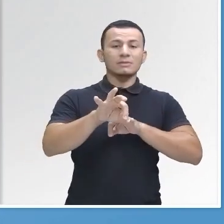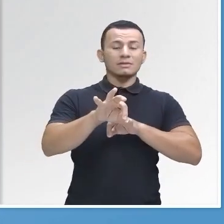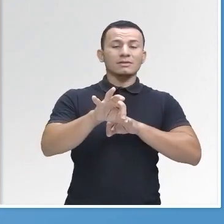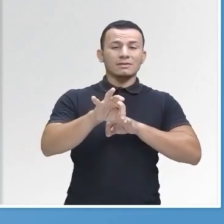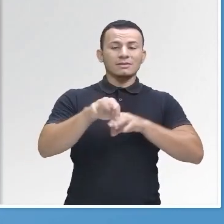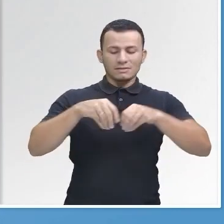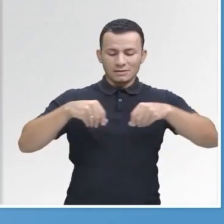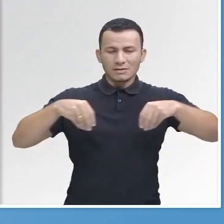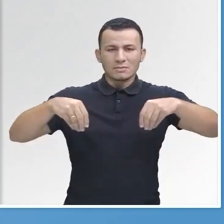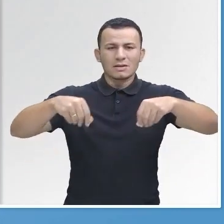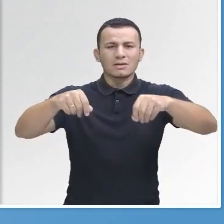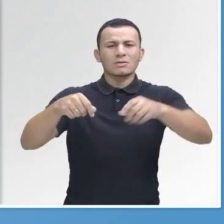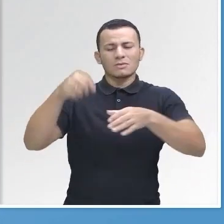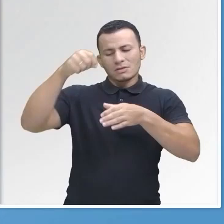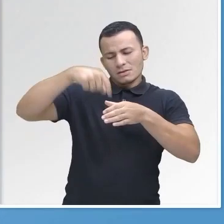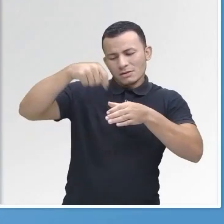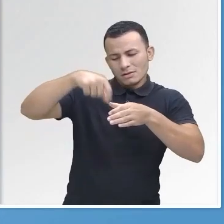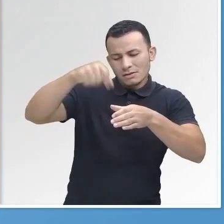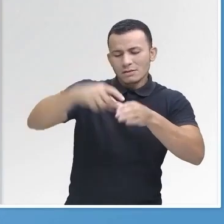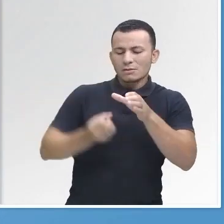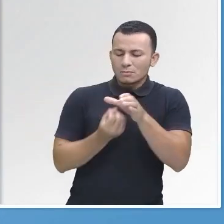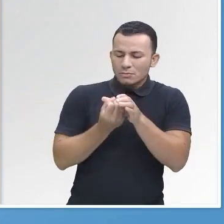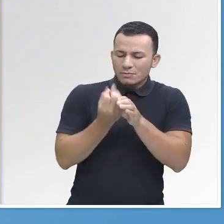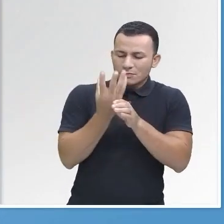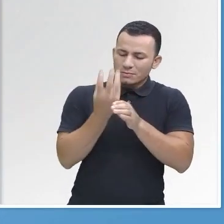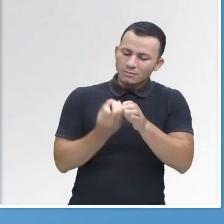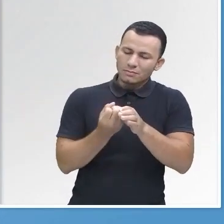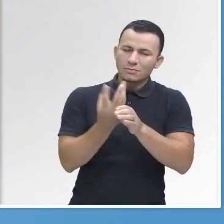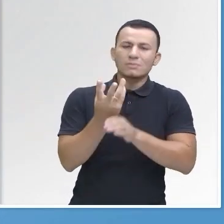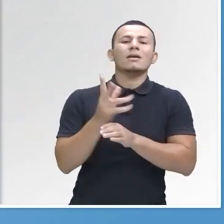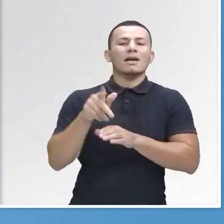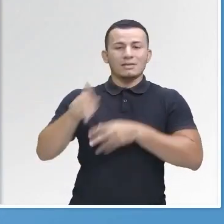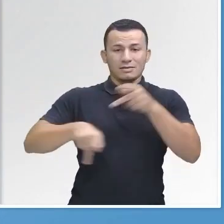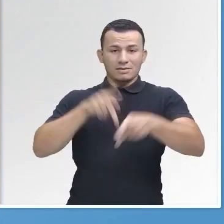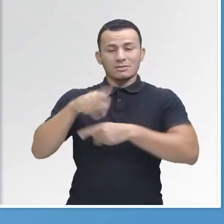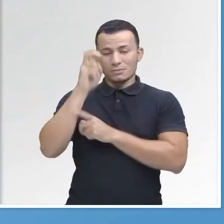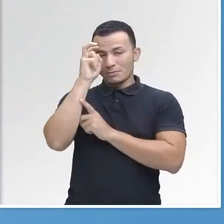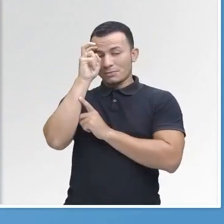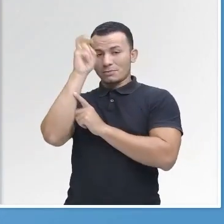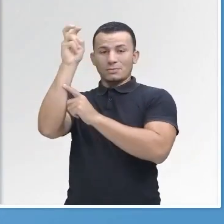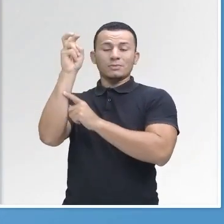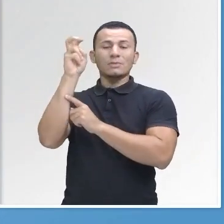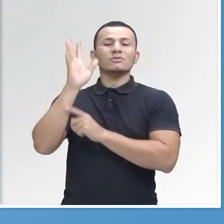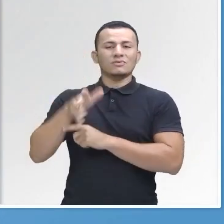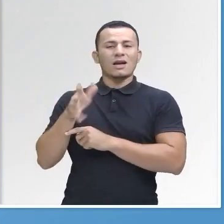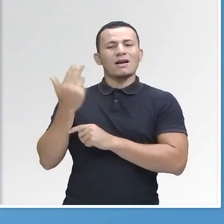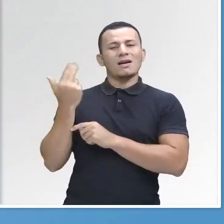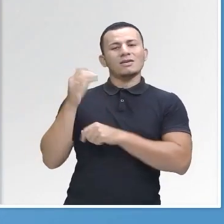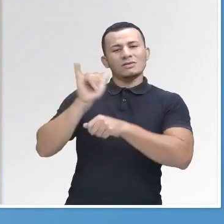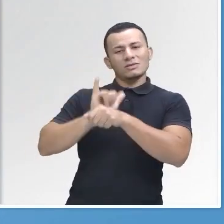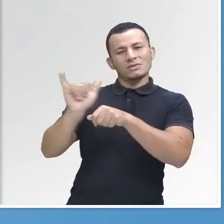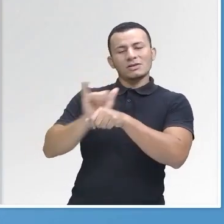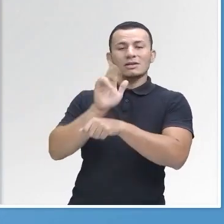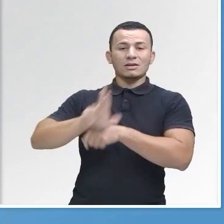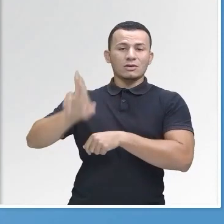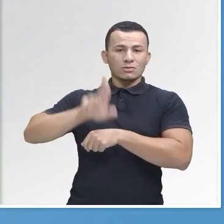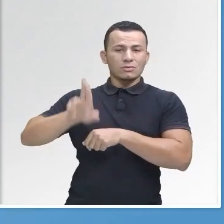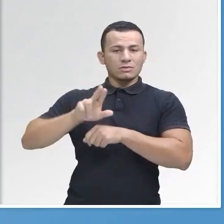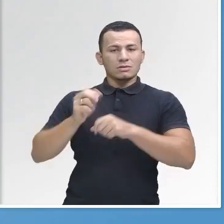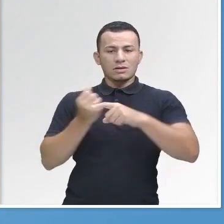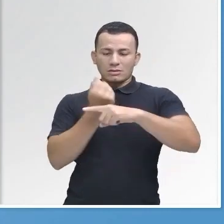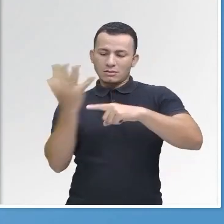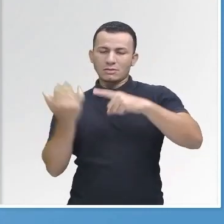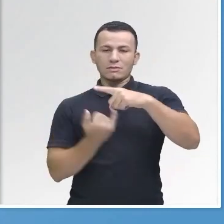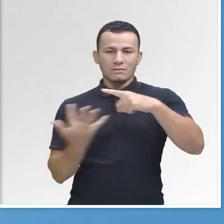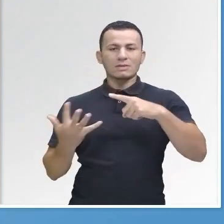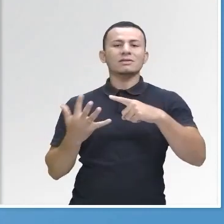quê? Plantações. Então, esse povo super inteligente, os egípcios, já utilizavam a noção unitária de